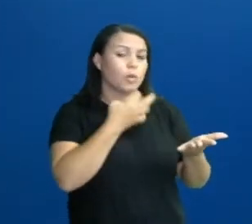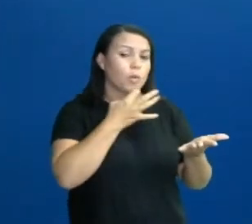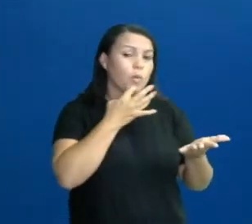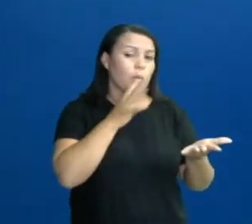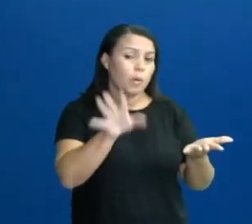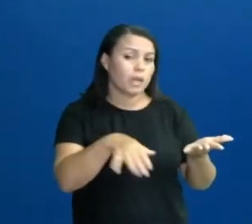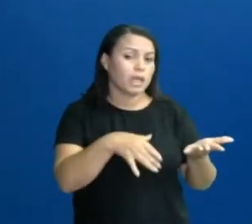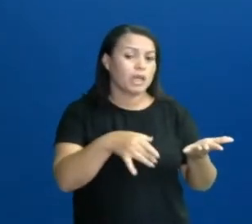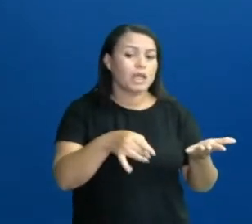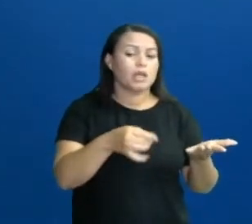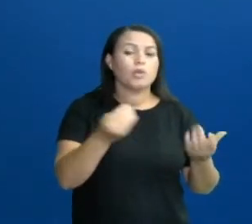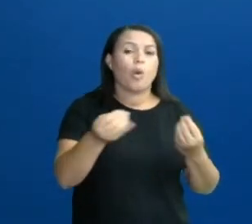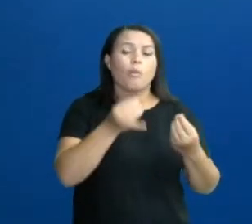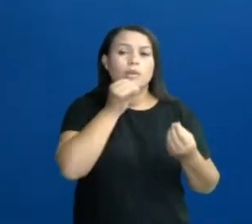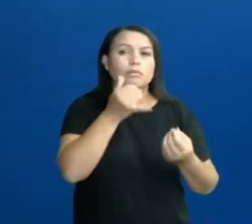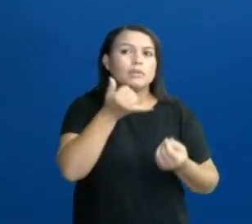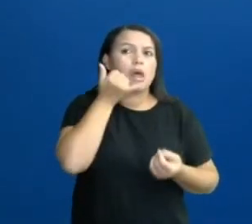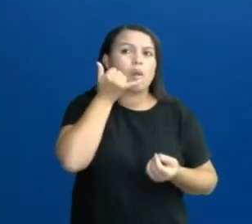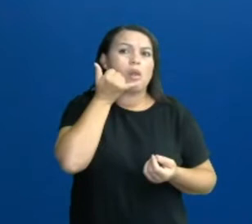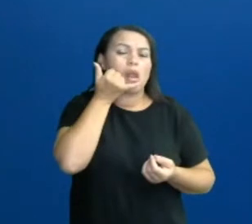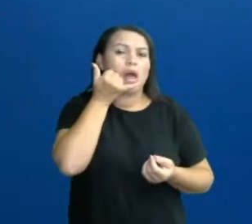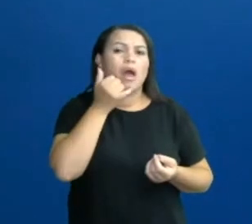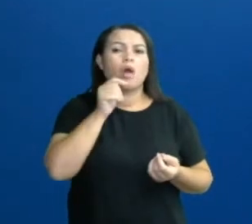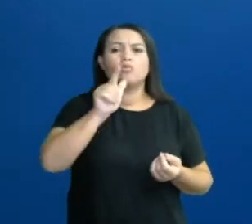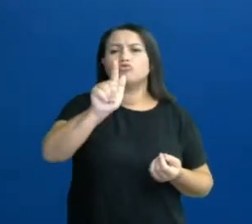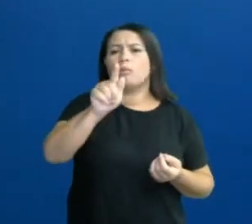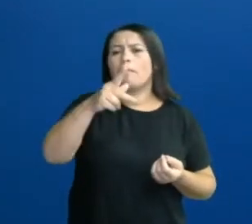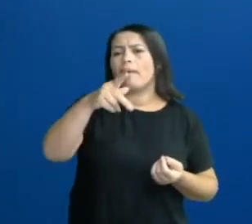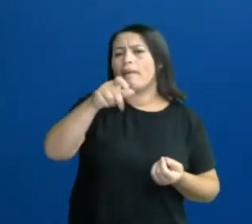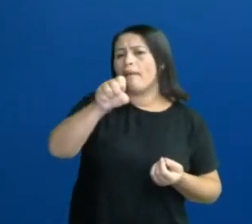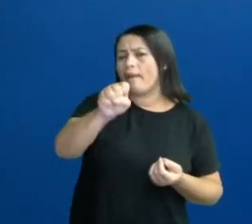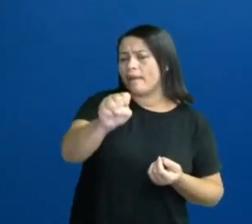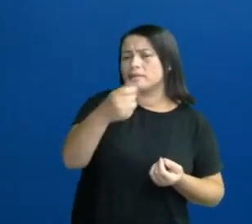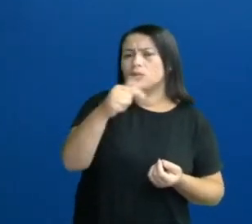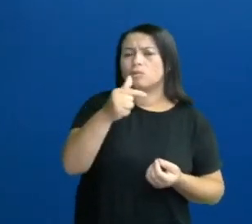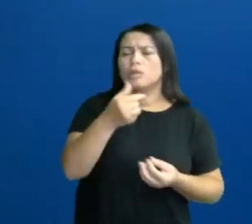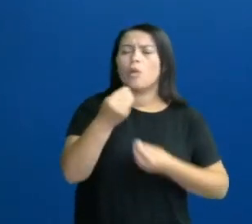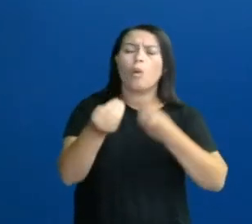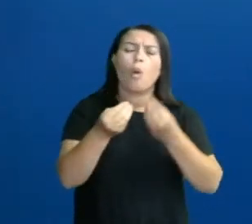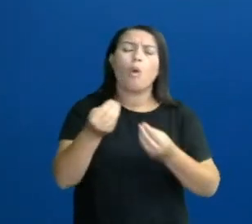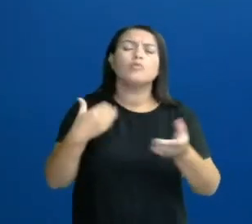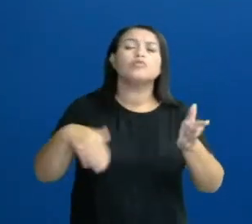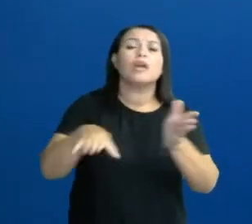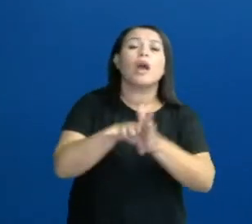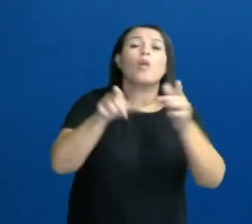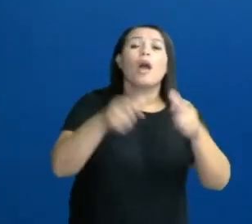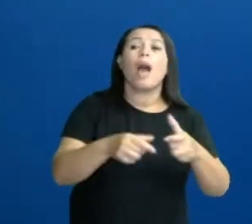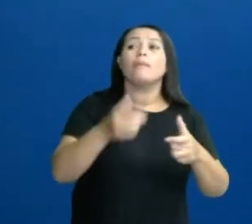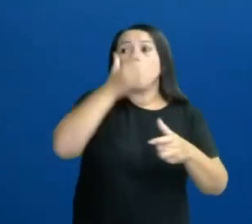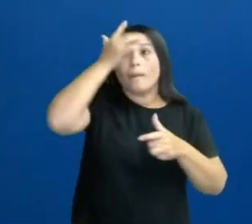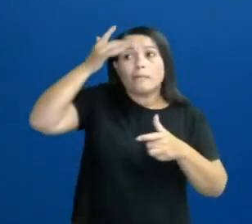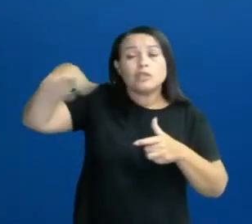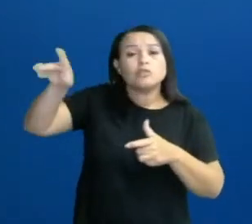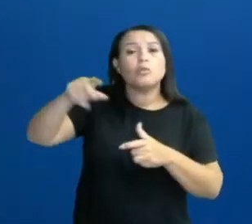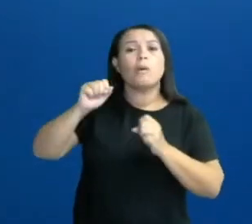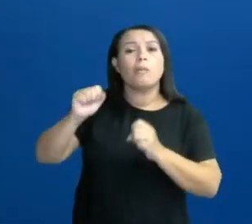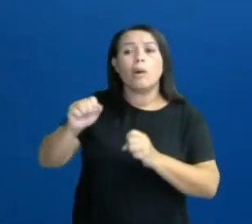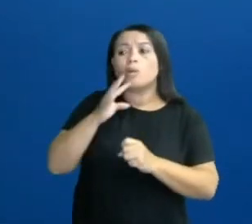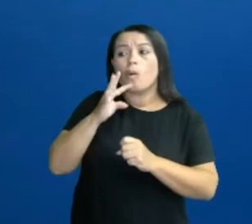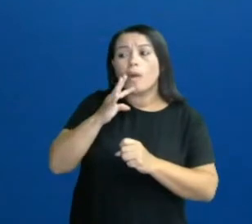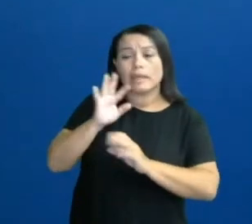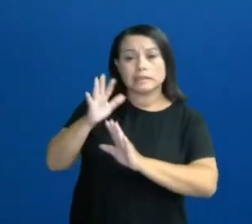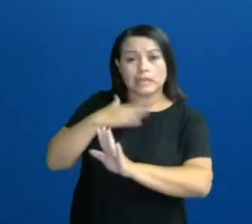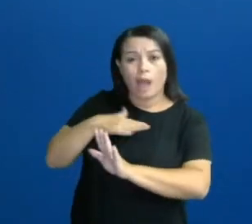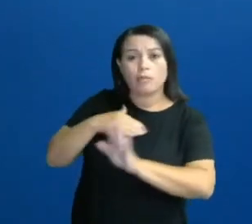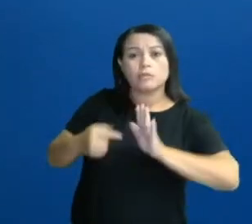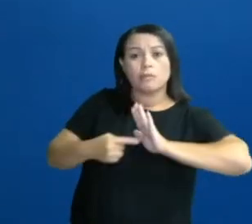conheça e não disponho, por exemplo, de um celular ou do GPS para fazer esse percurso. Mas alguém conhece o lugar e pode fazer um esboço,